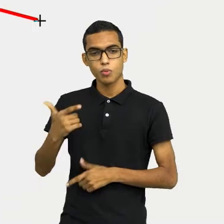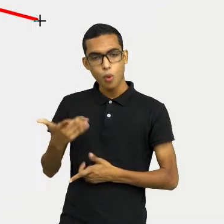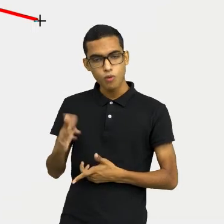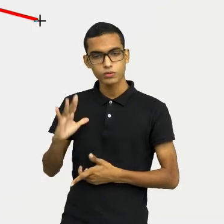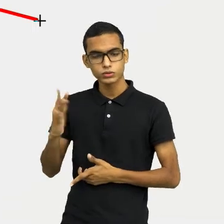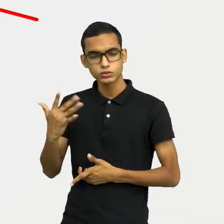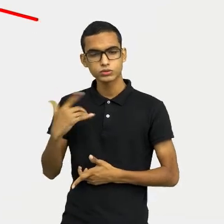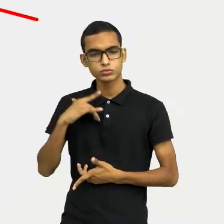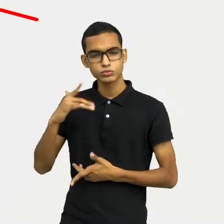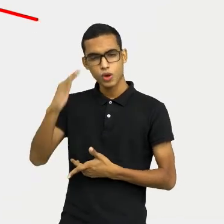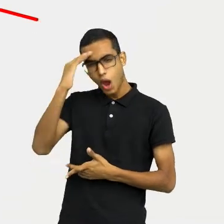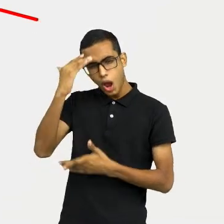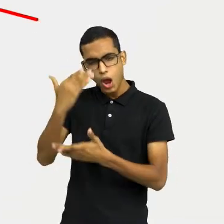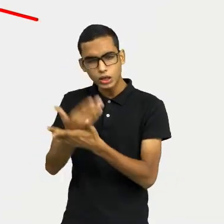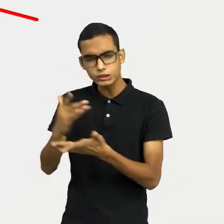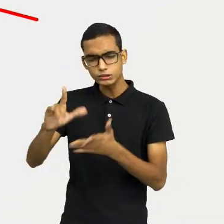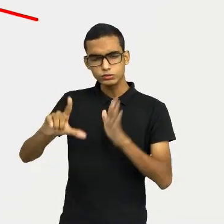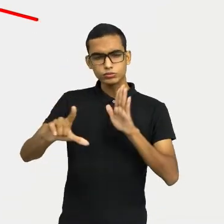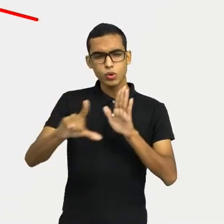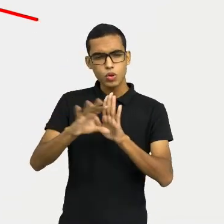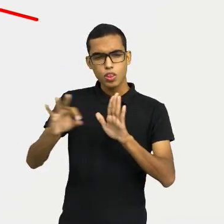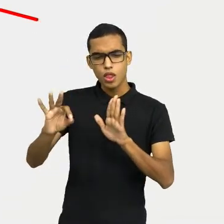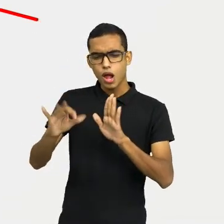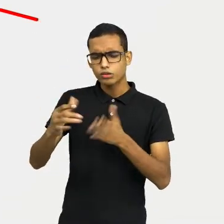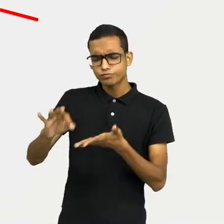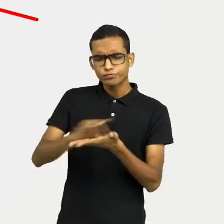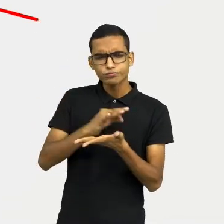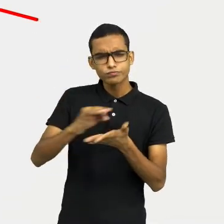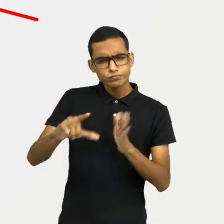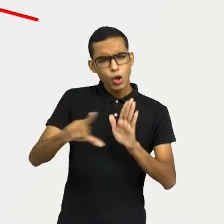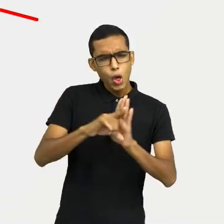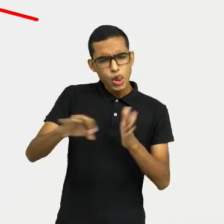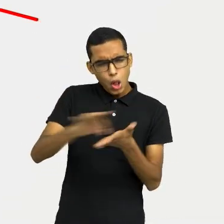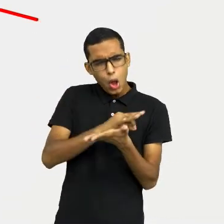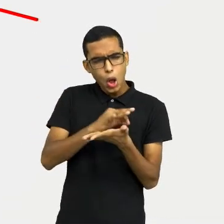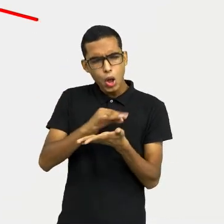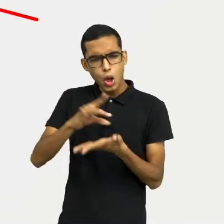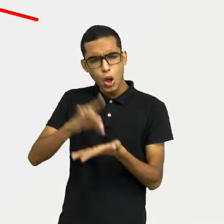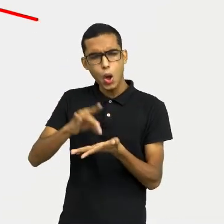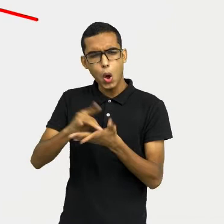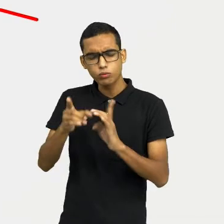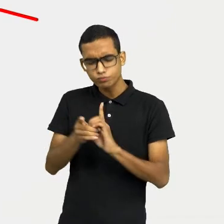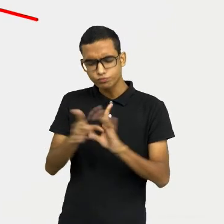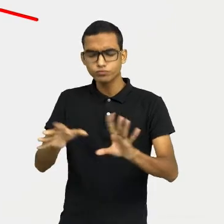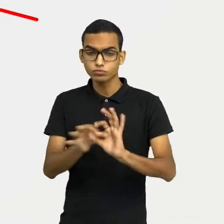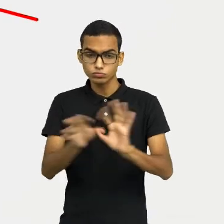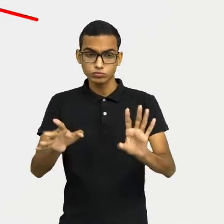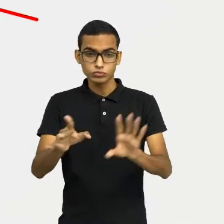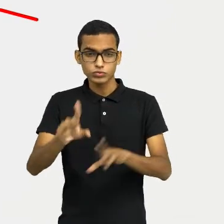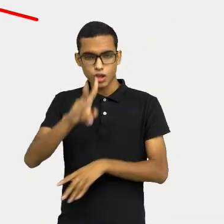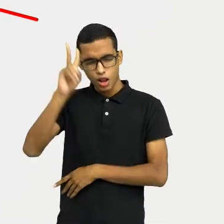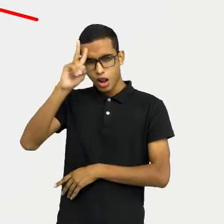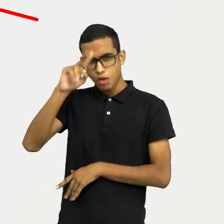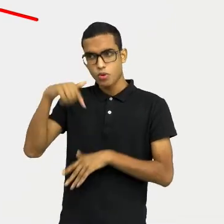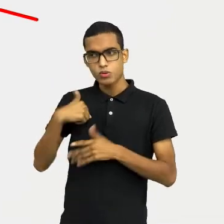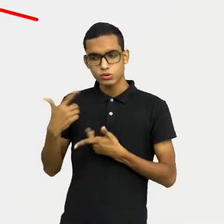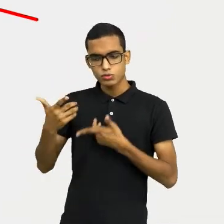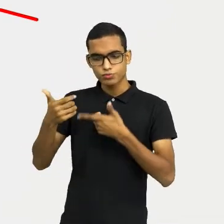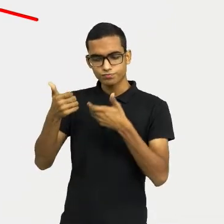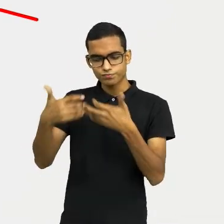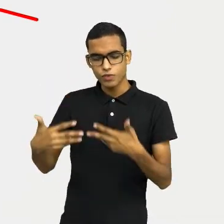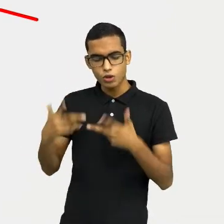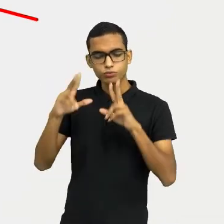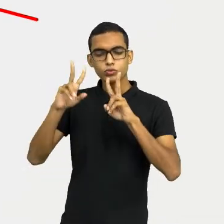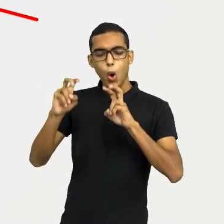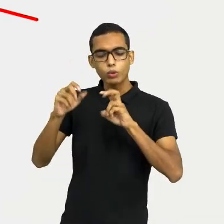legitimidade das democracias liberais, porque justamente, como vocês devem lembrar, quando eu falo de guerras, eu